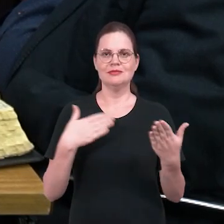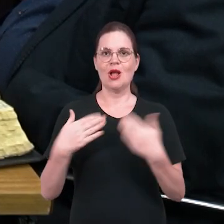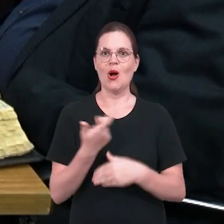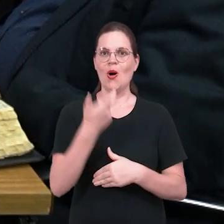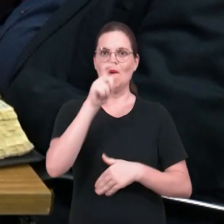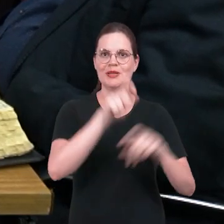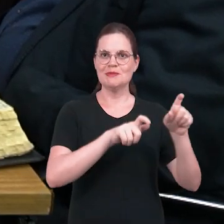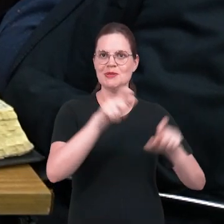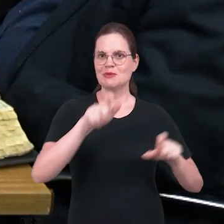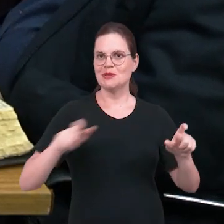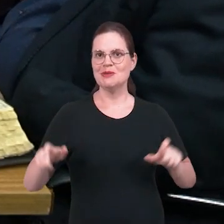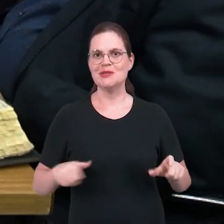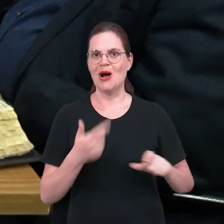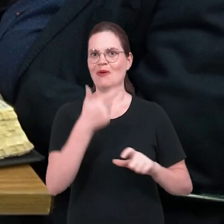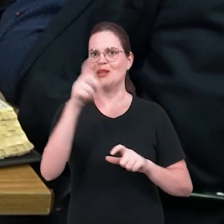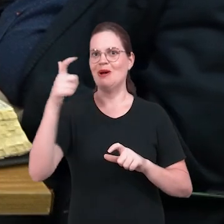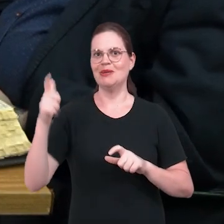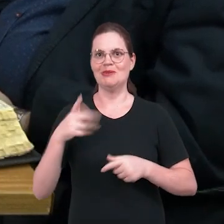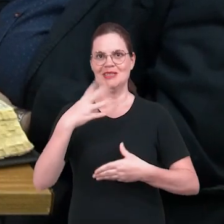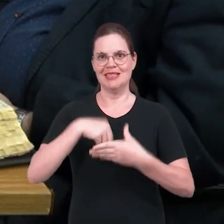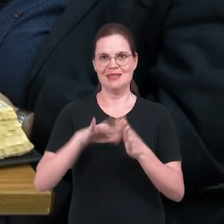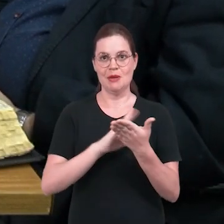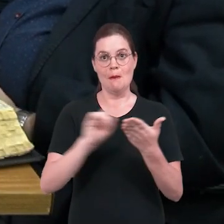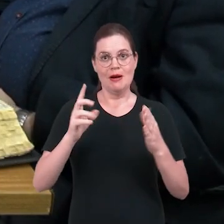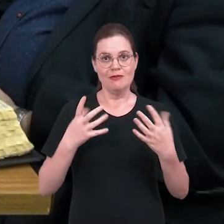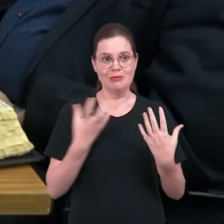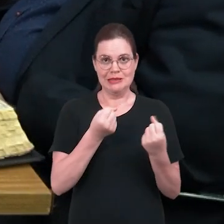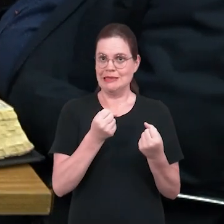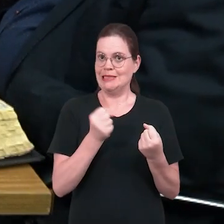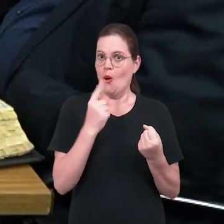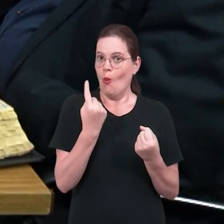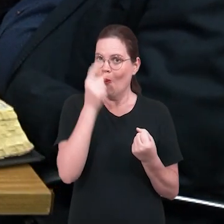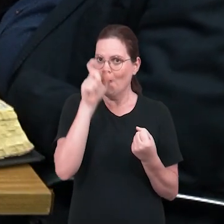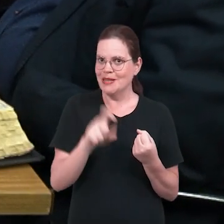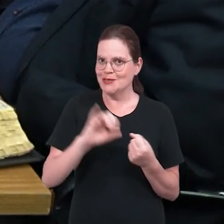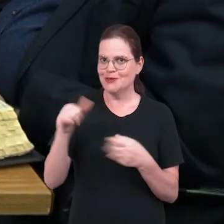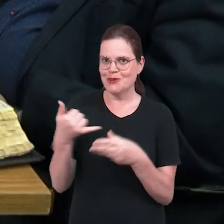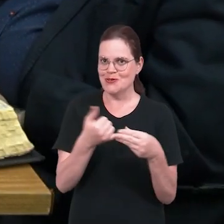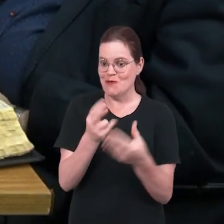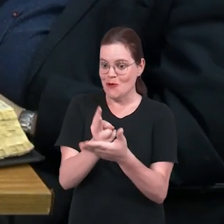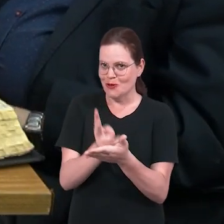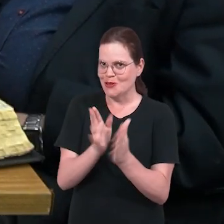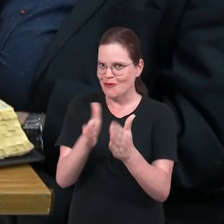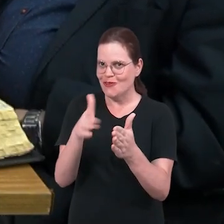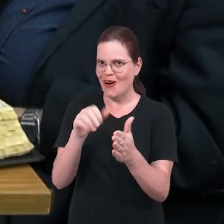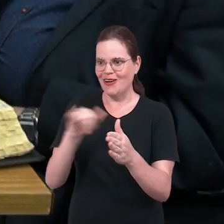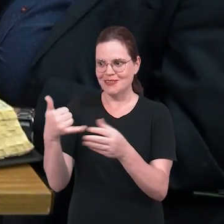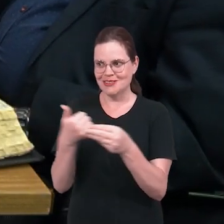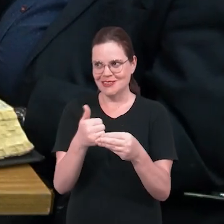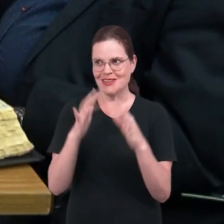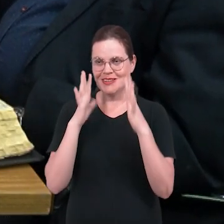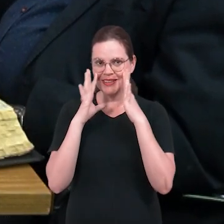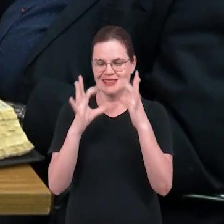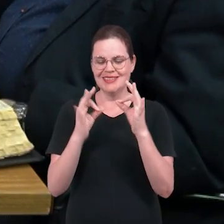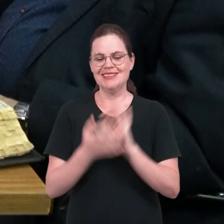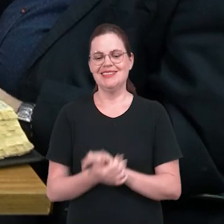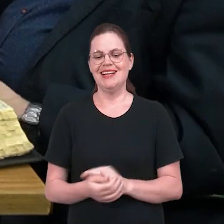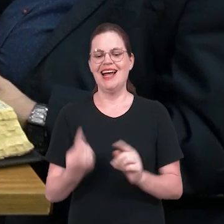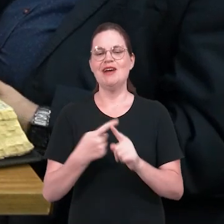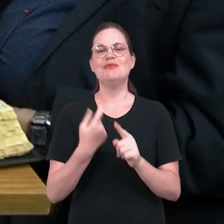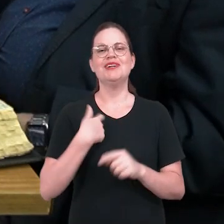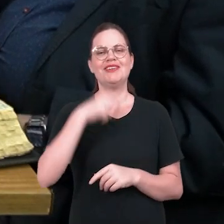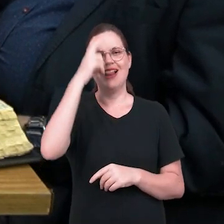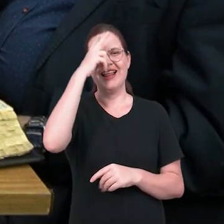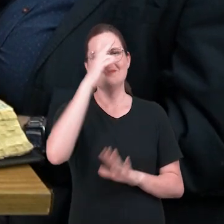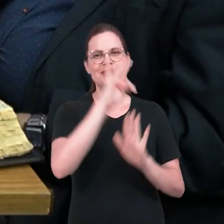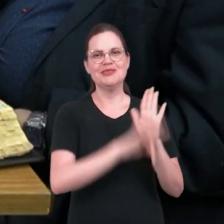outros personagens bíblicos que viveram experiência, mas vamos segurar. Vamos segurar e vamos continuar aqui. Quase que eu menciono um texto